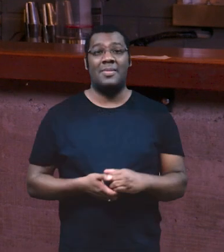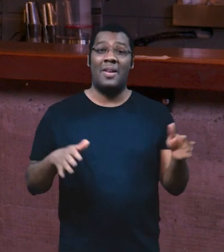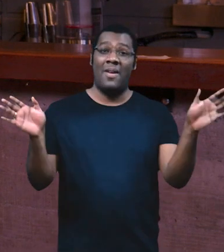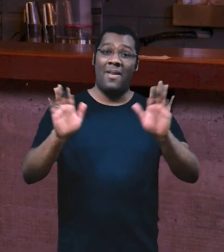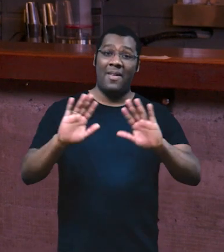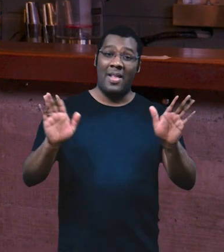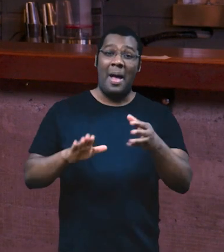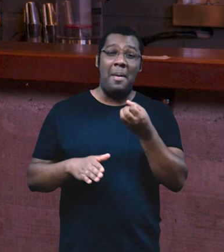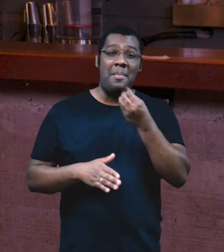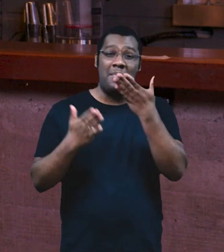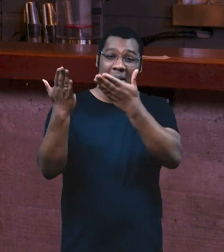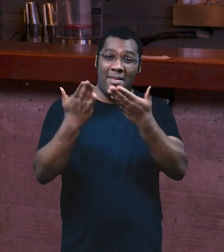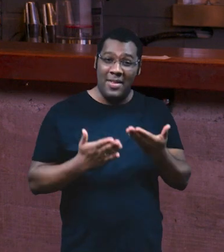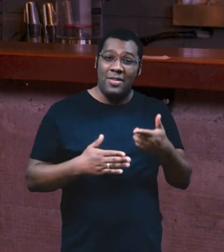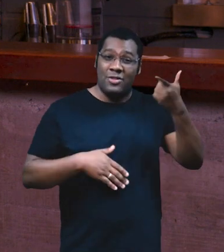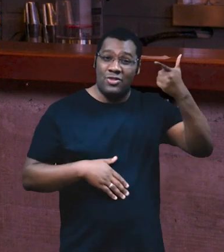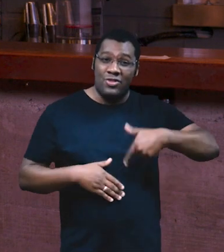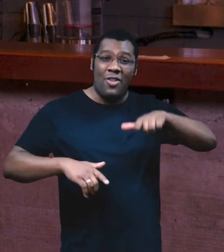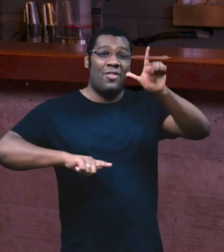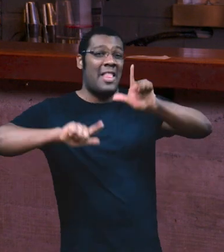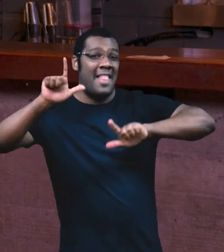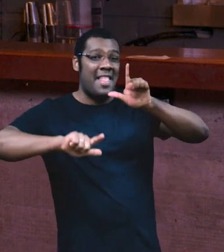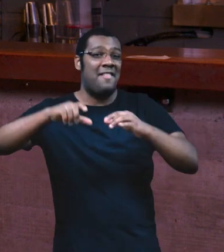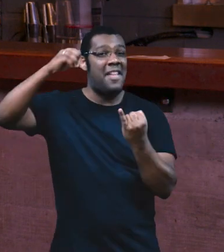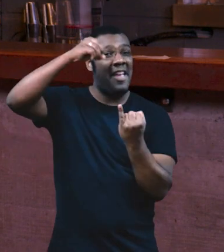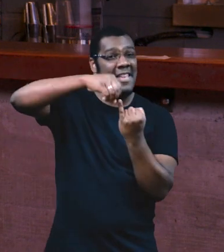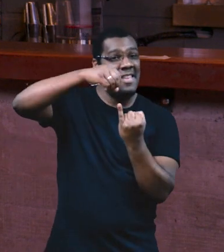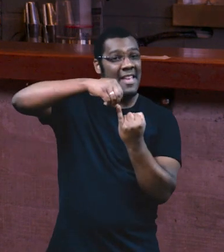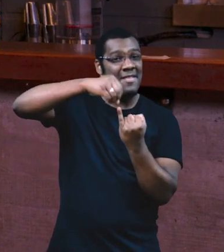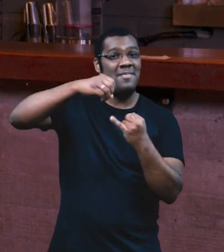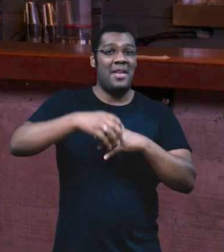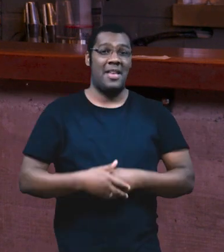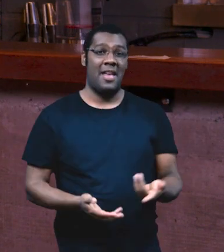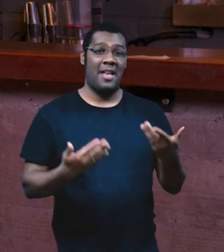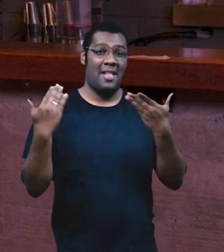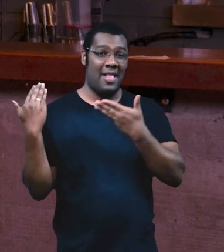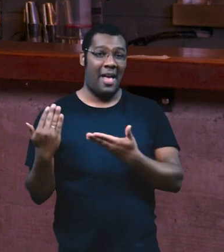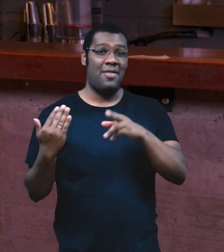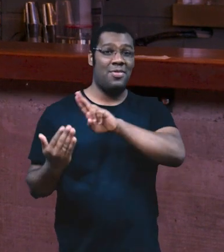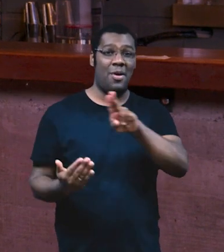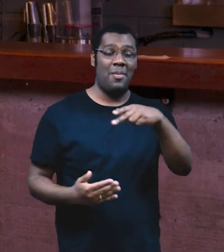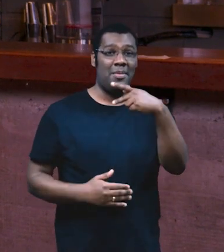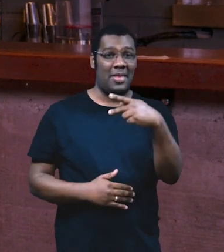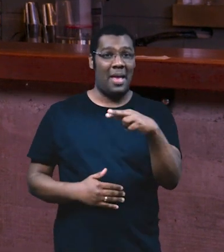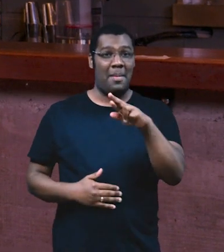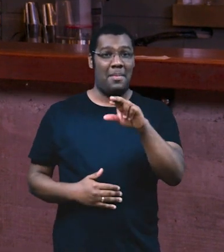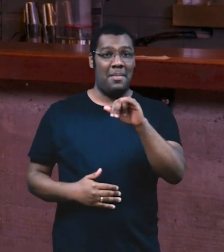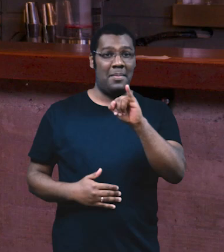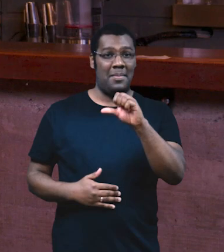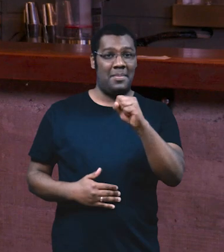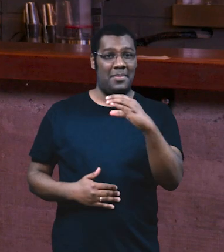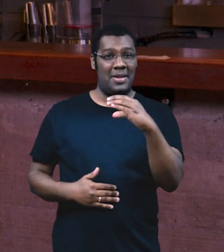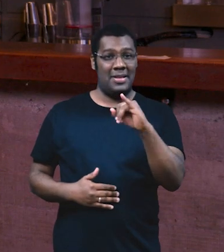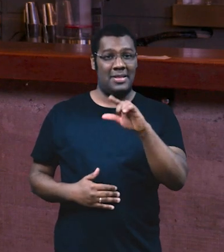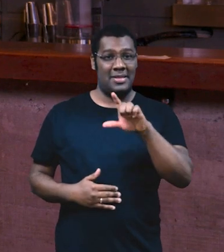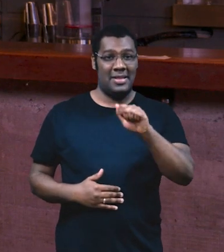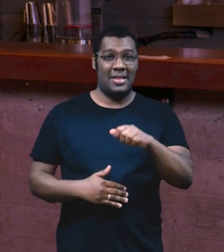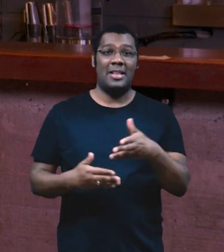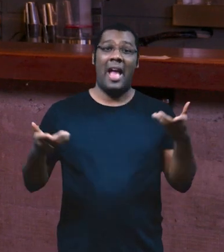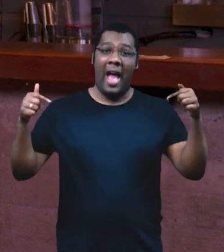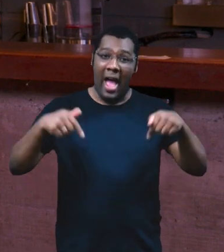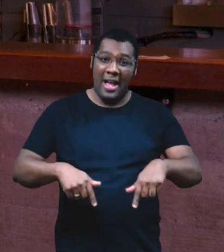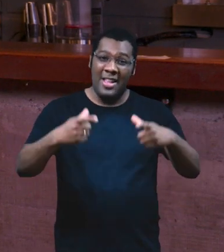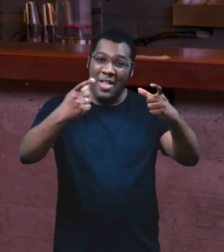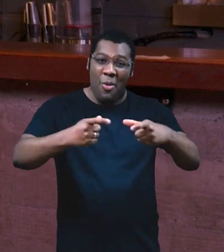Olá, sejam bem-vindos a mais uma edição do IFB no Ar. Eu sou Priscila Vidor e, como vocês podem ver, estamos em um lugar